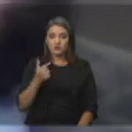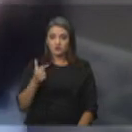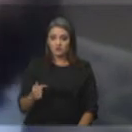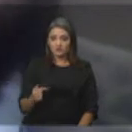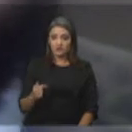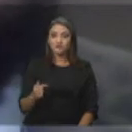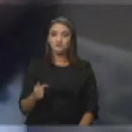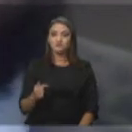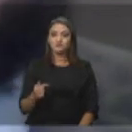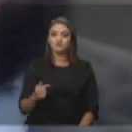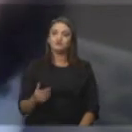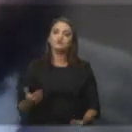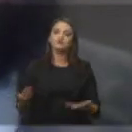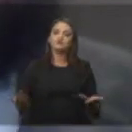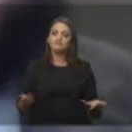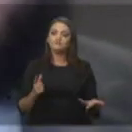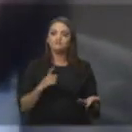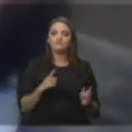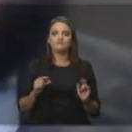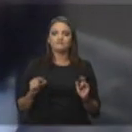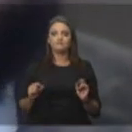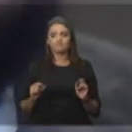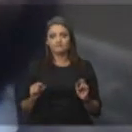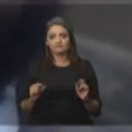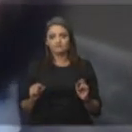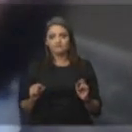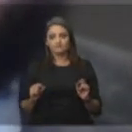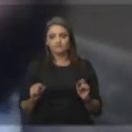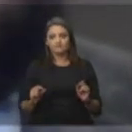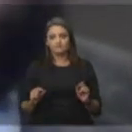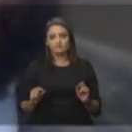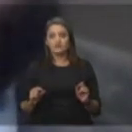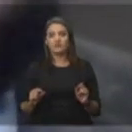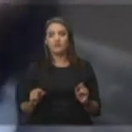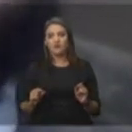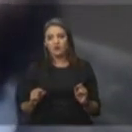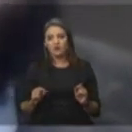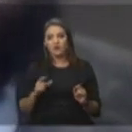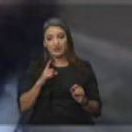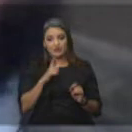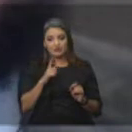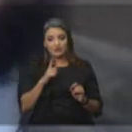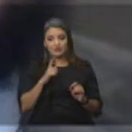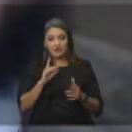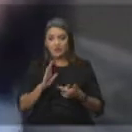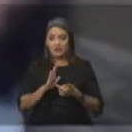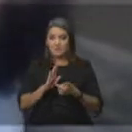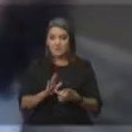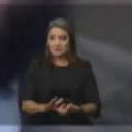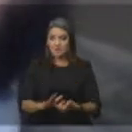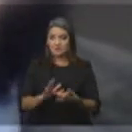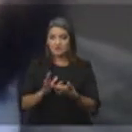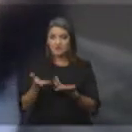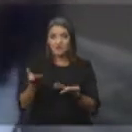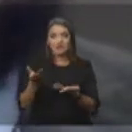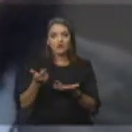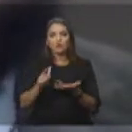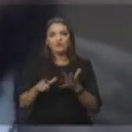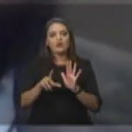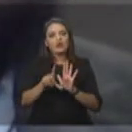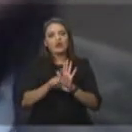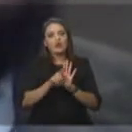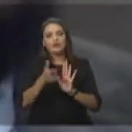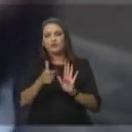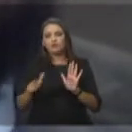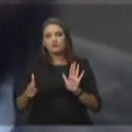fim, o que nós temos é uma situação, no caso da ADPF, de omissão qualificada, uma vez que sequer há a previsão da